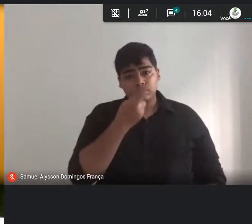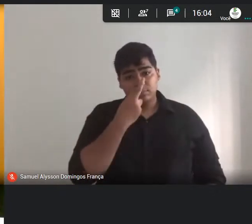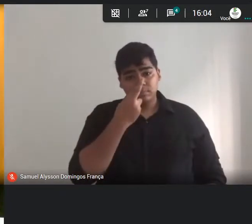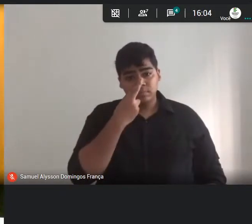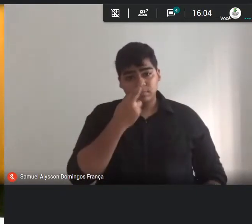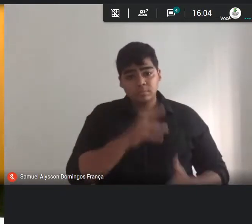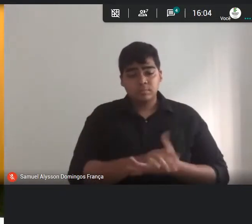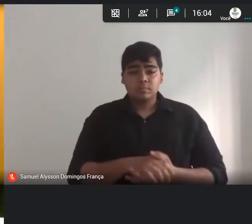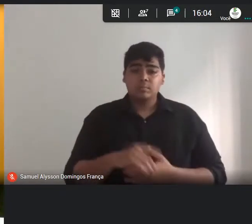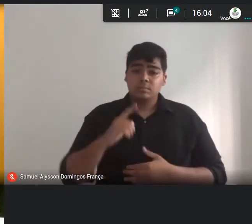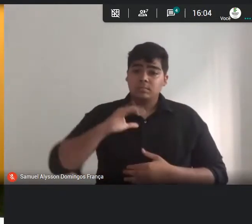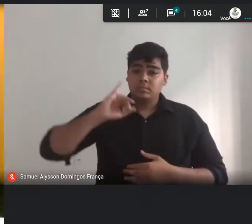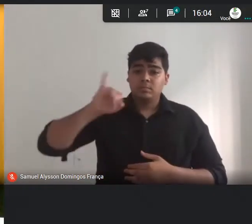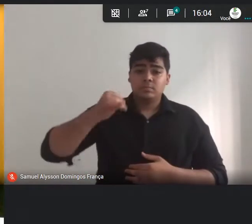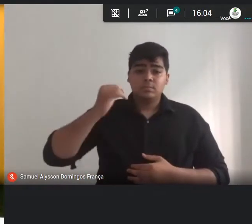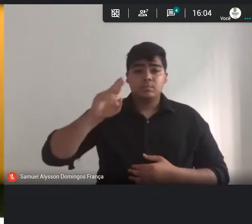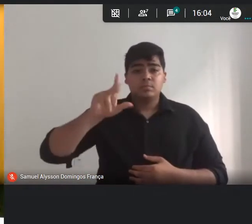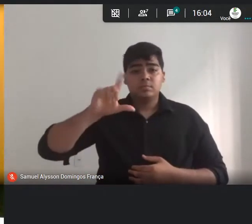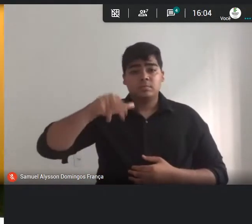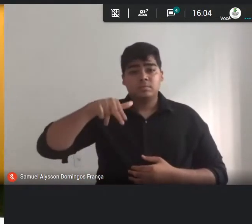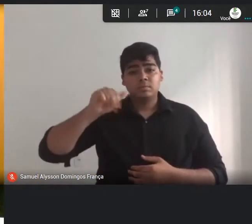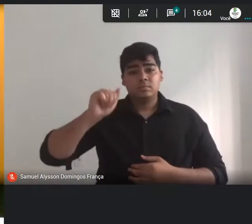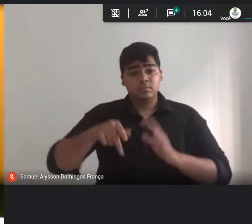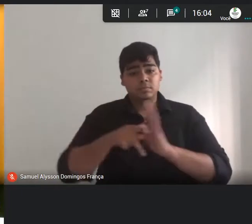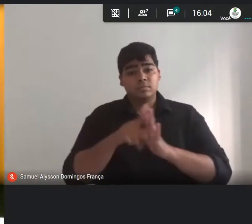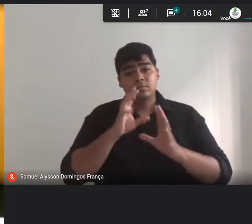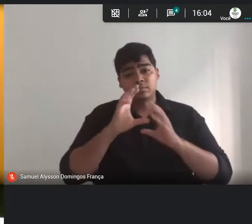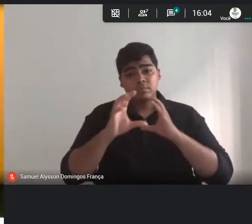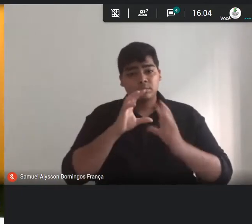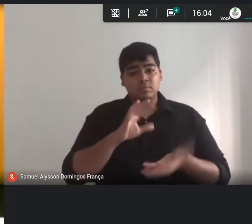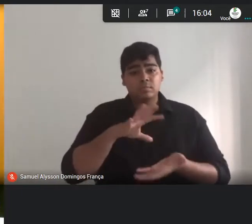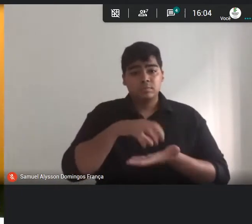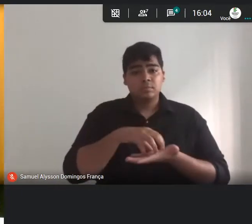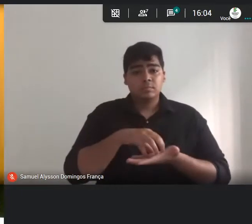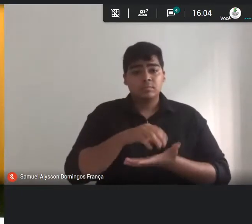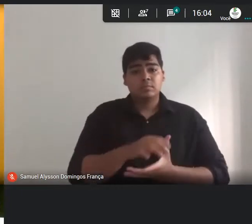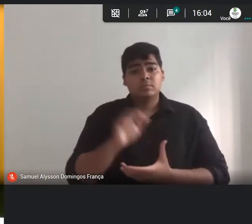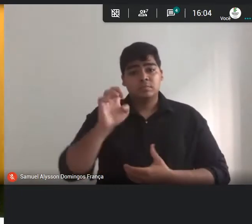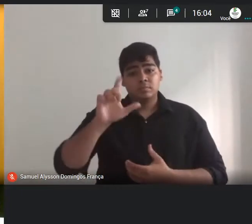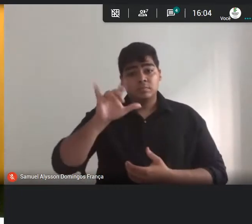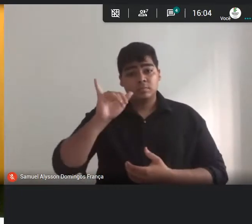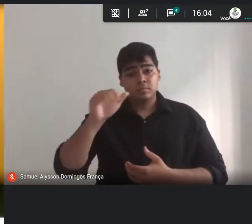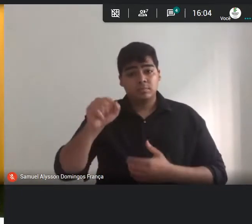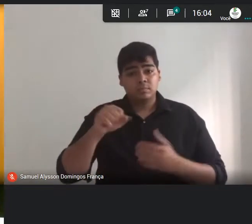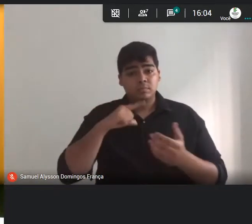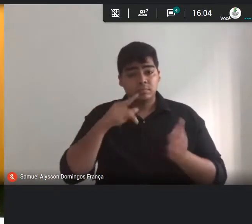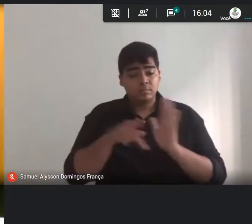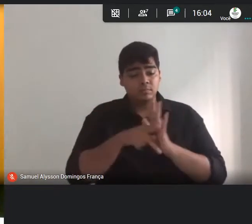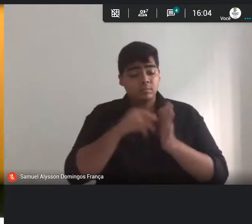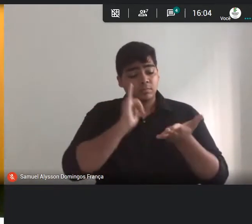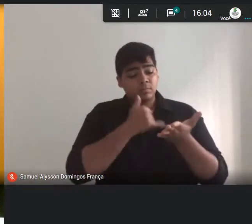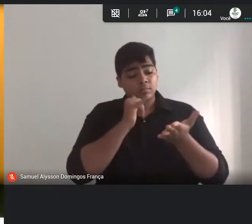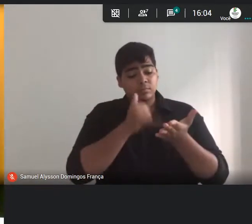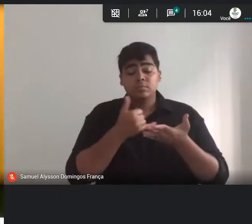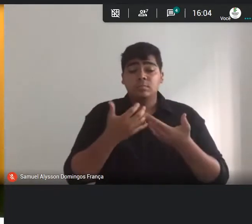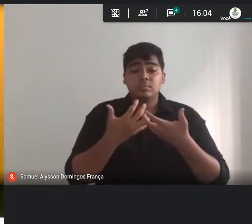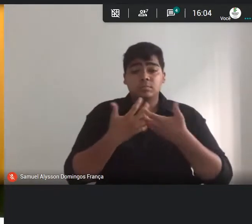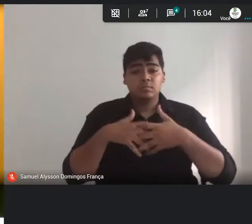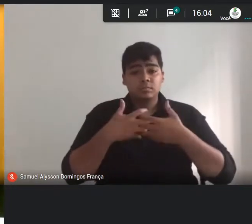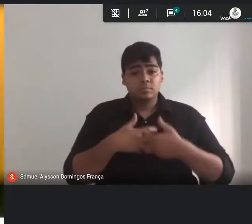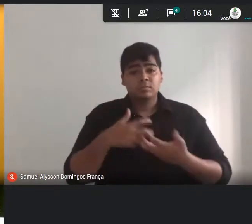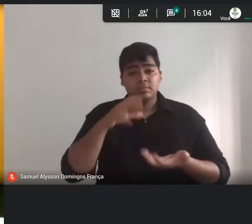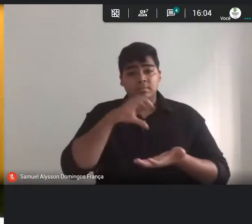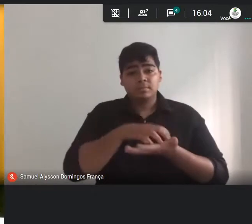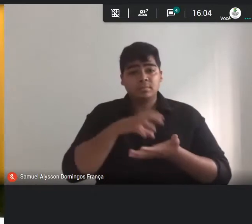Daniela pela comunicação do campus, a Elias do DIPED pelo nosso credenciamento e ao IFPB, Campus João Pessoa,